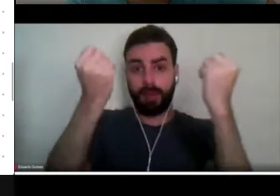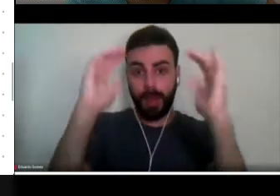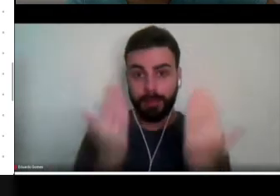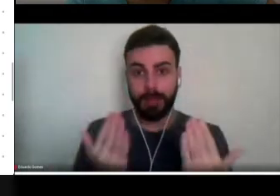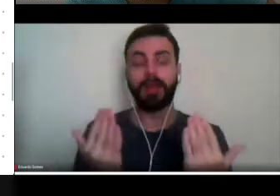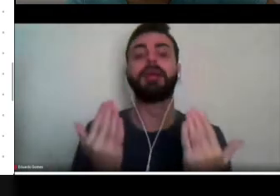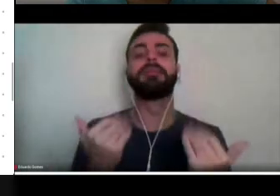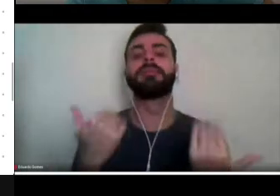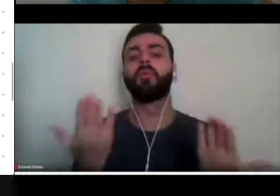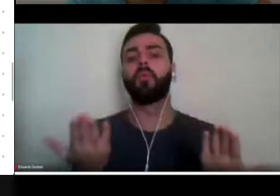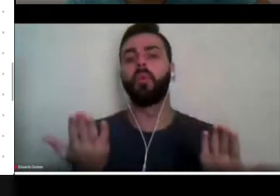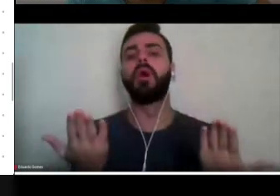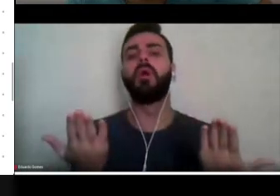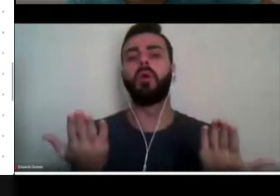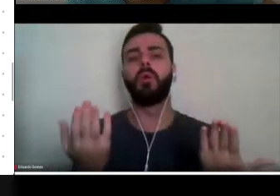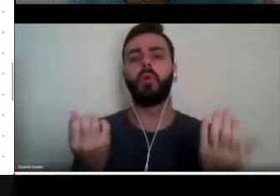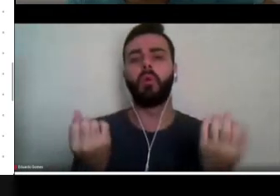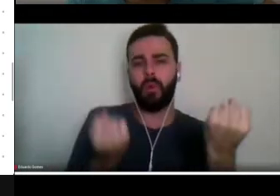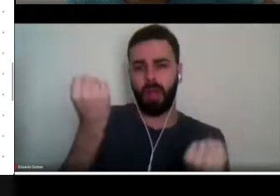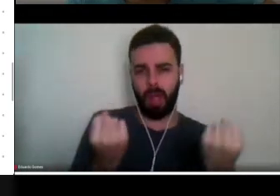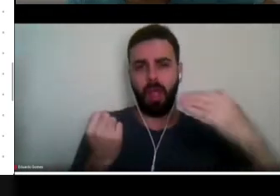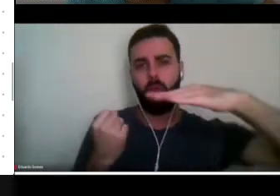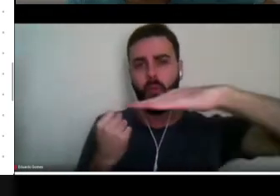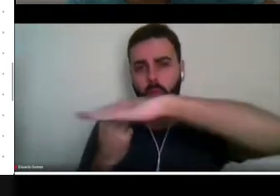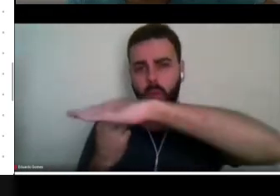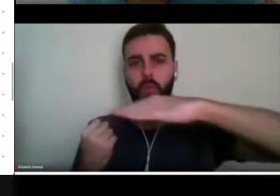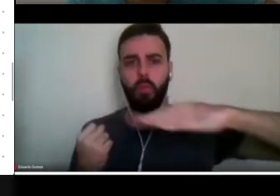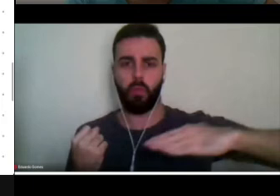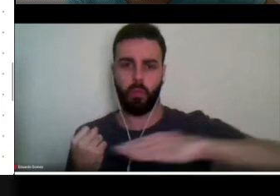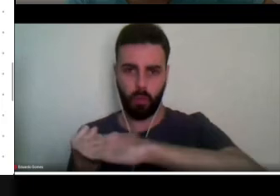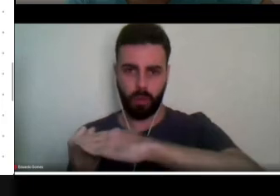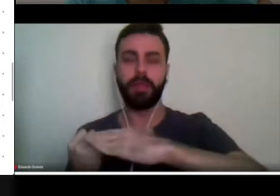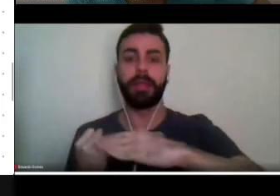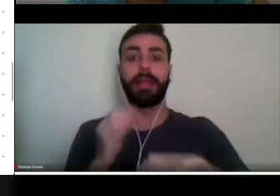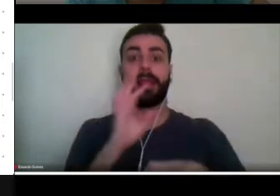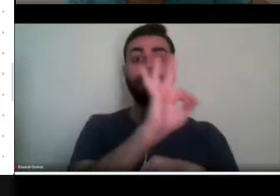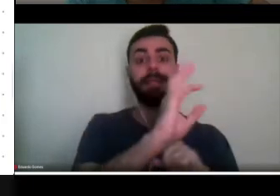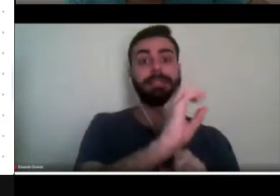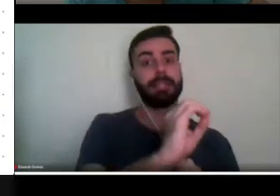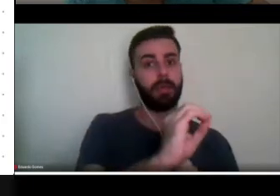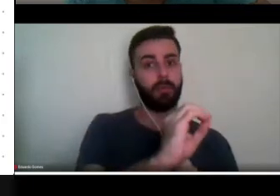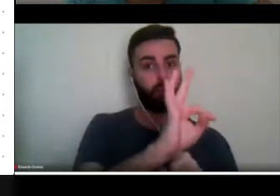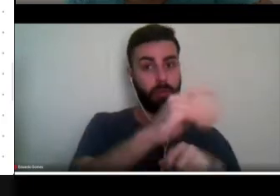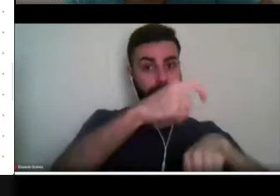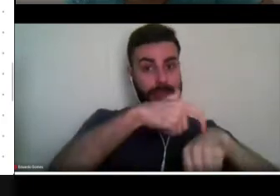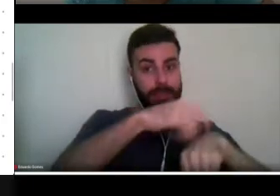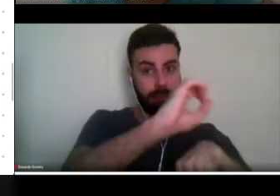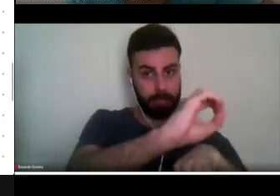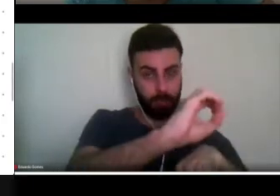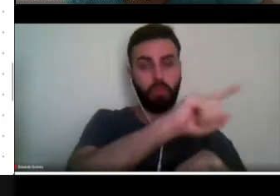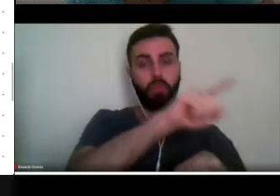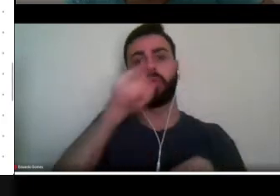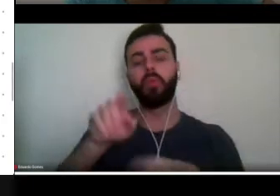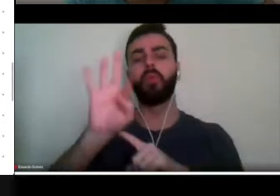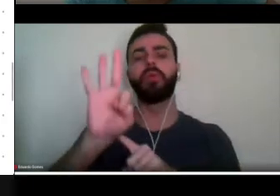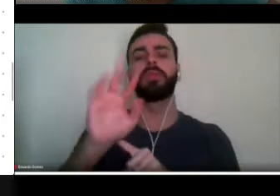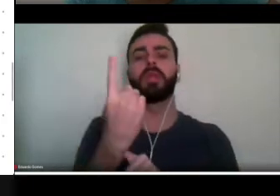0, em t igual a 1 segundo e em t igual a 3